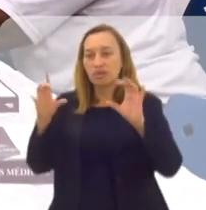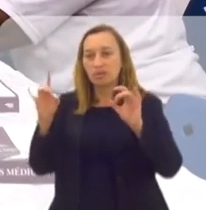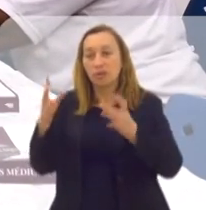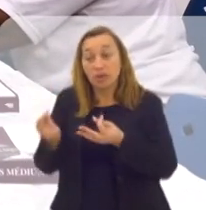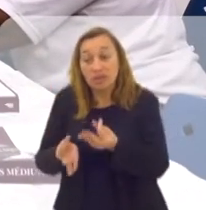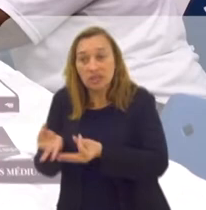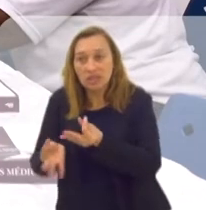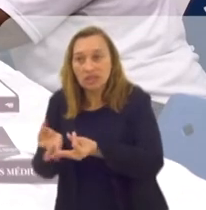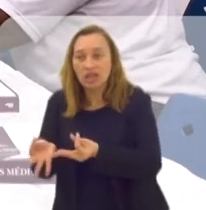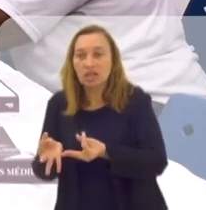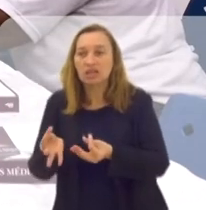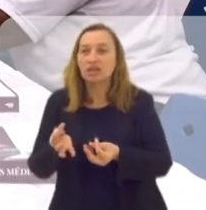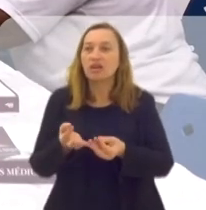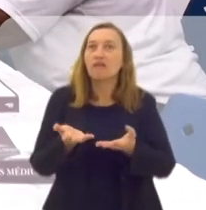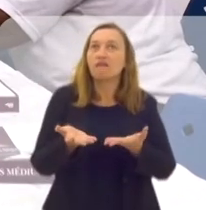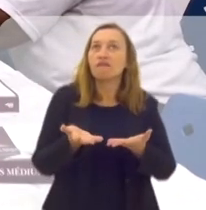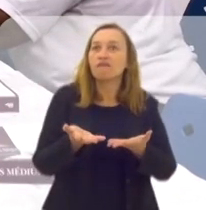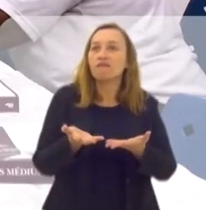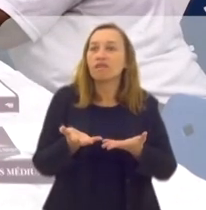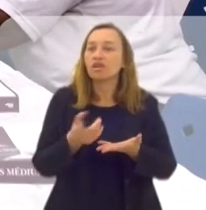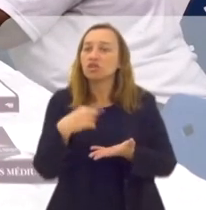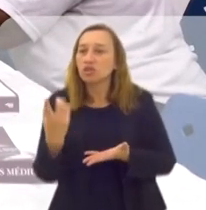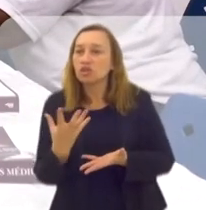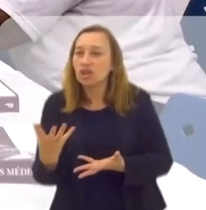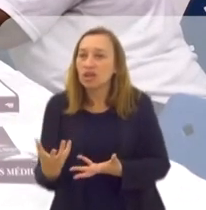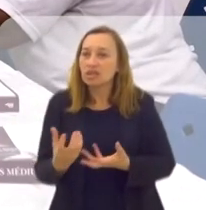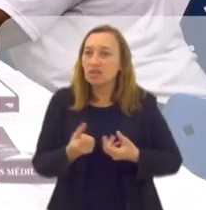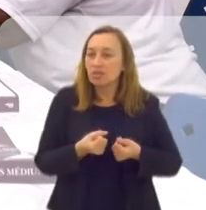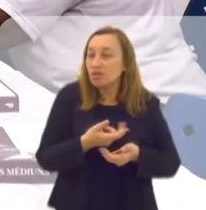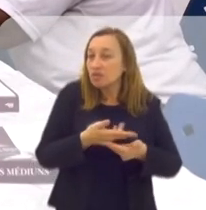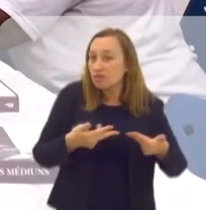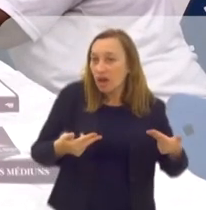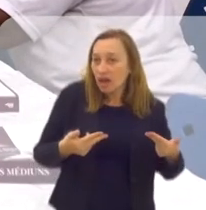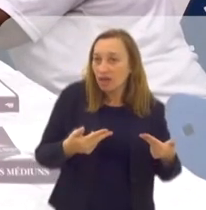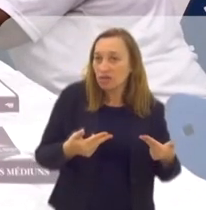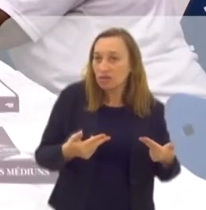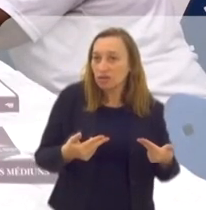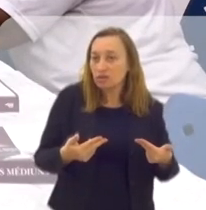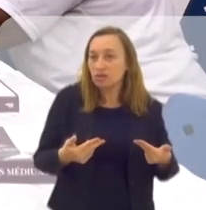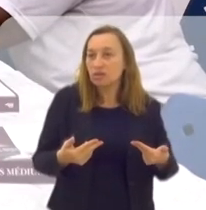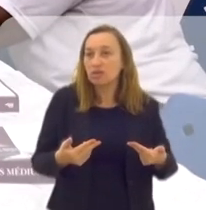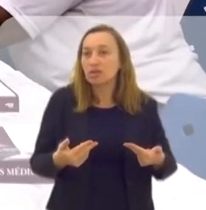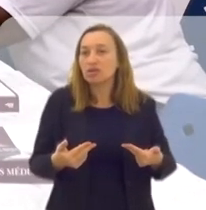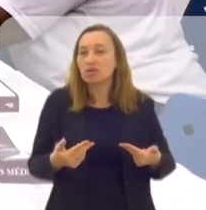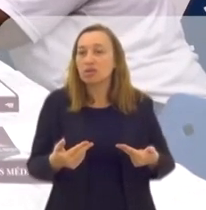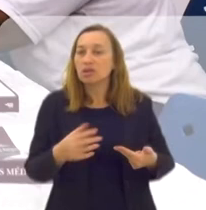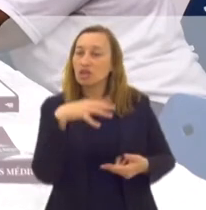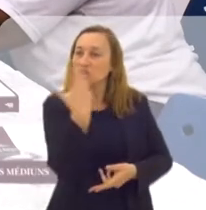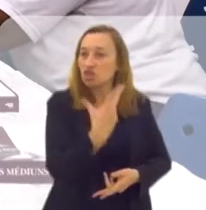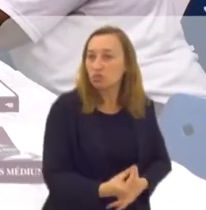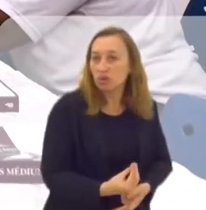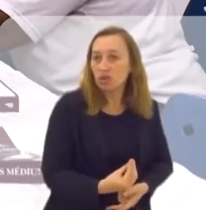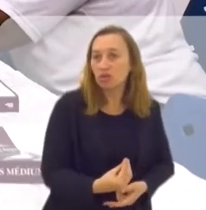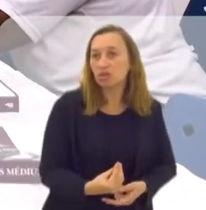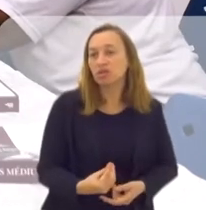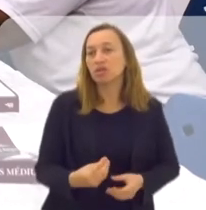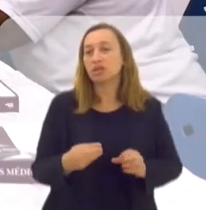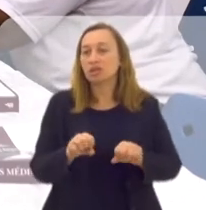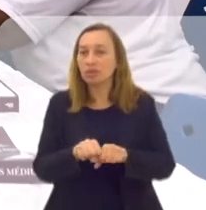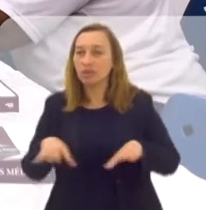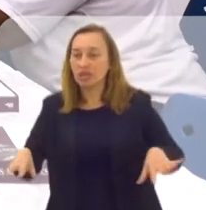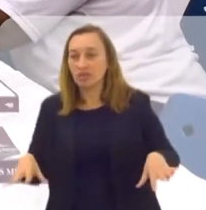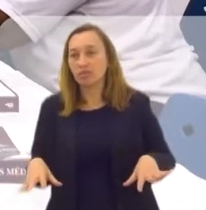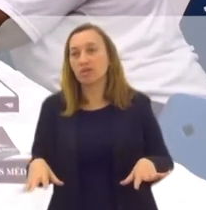especialista para ser tratado. Então, nós recebemos nas reuniões mediúnicas muitos espíritos que na